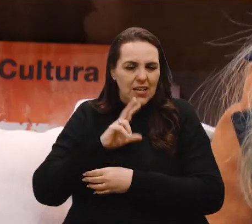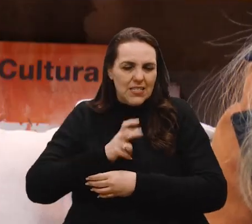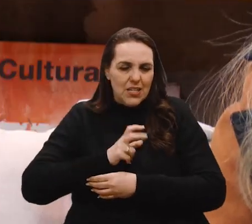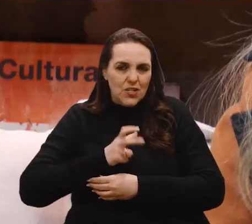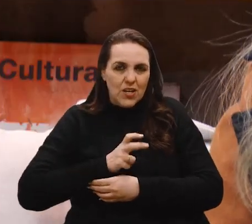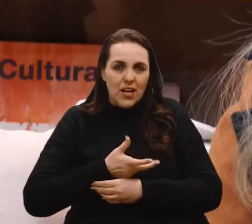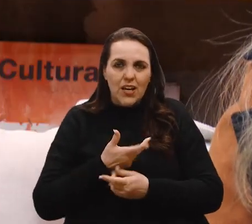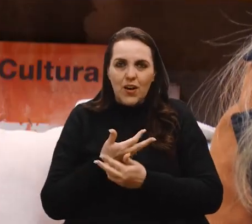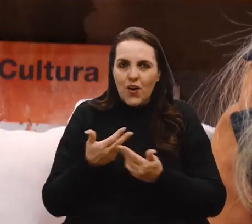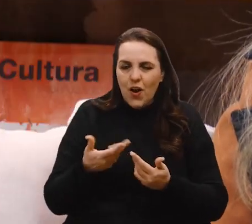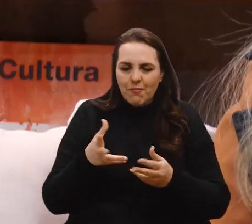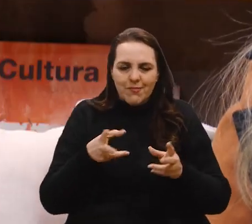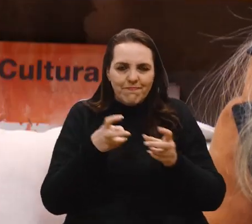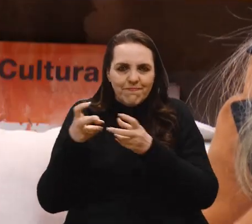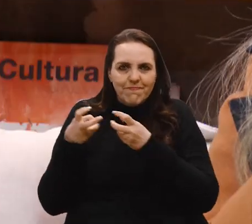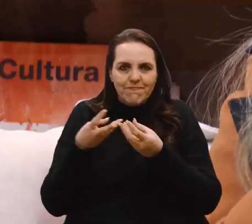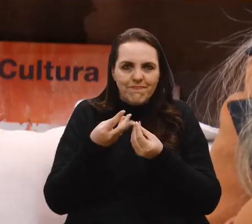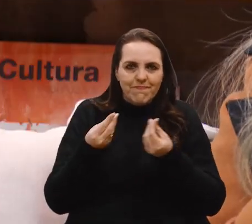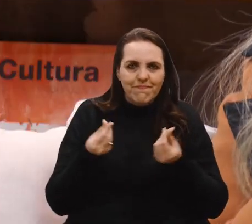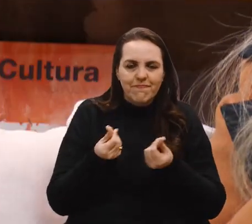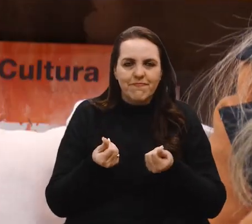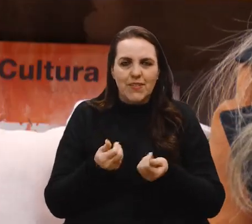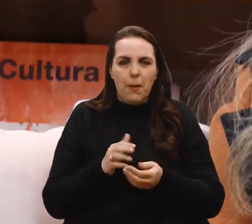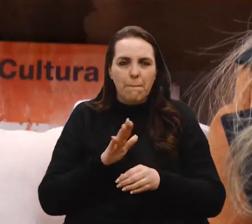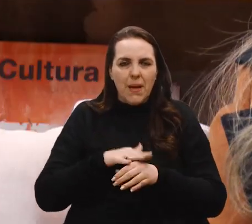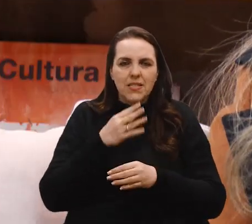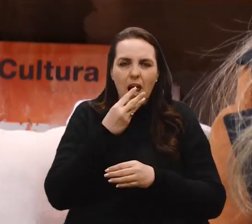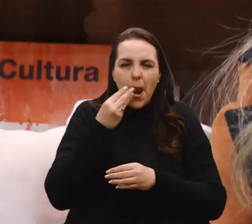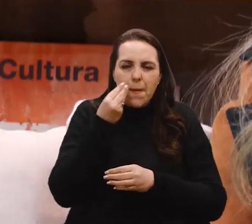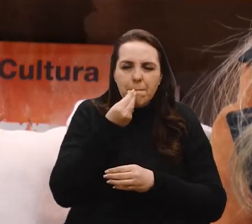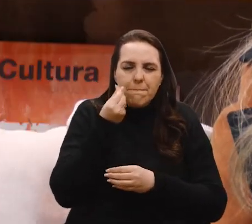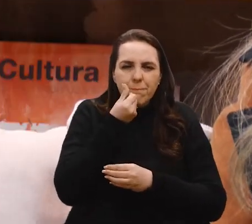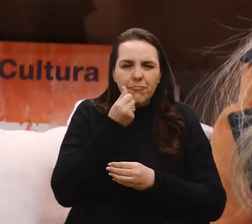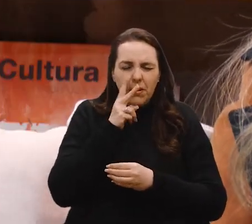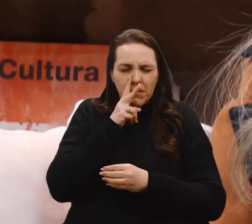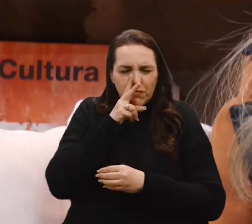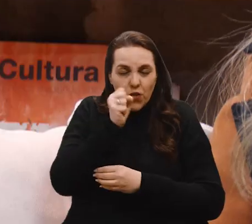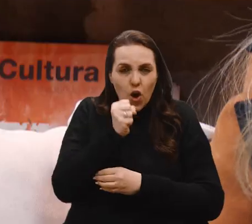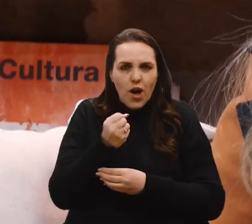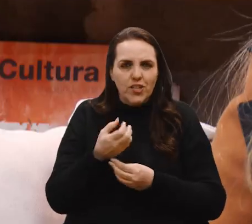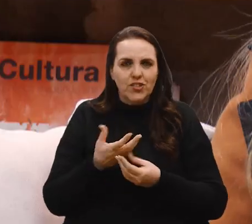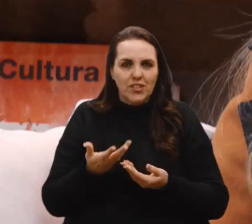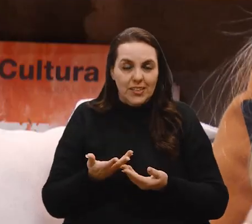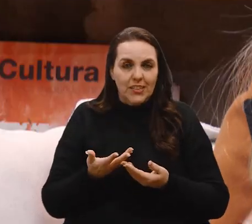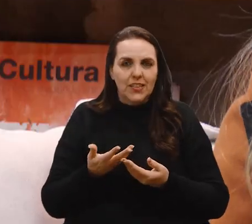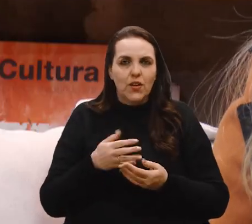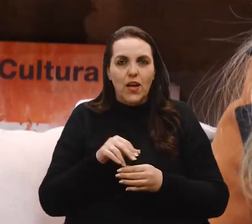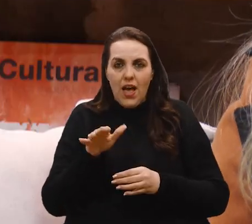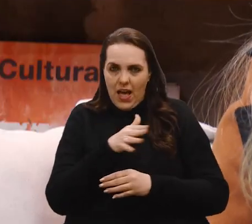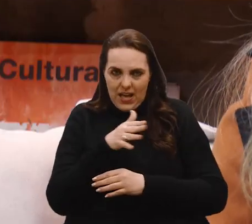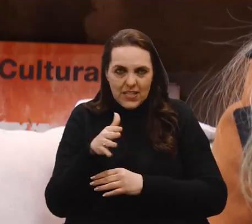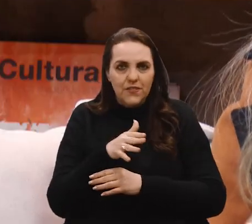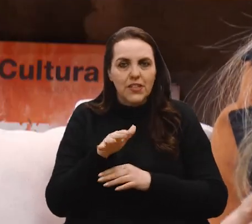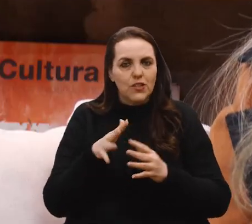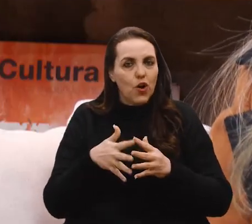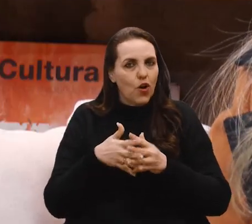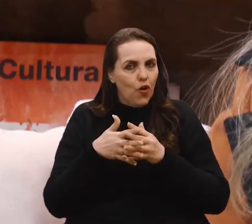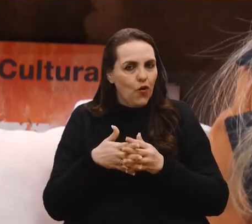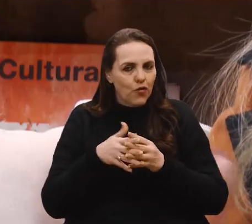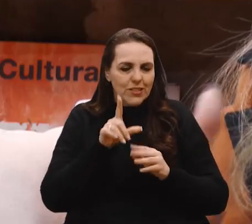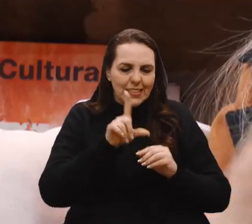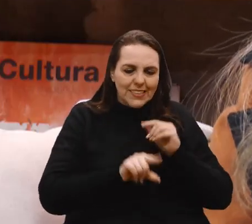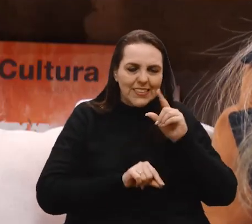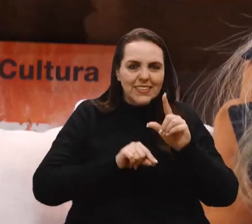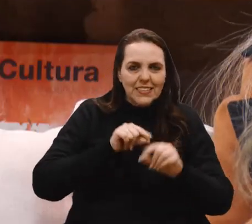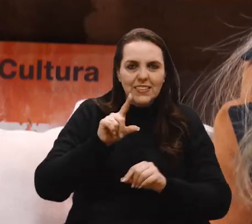sensoriais, às vezes acaba tendo uma questão assim de sentir mais os alimentos, sabores dos alimentos. Não chega, pode às vezes se confunde com uma seletividade